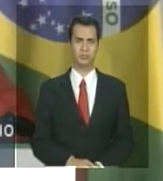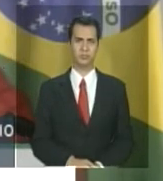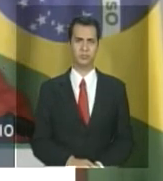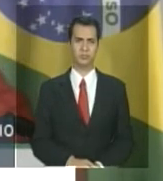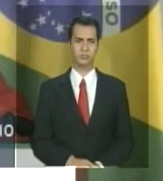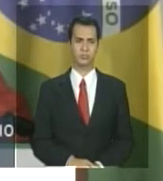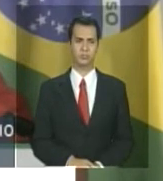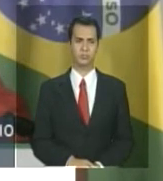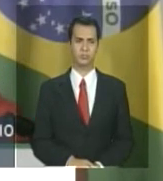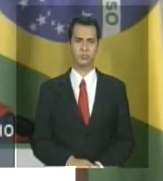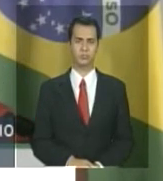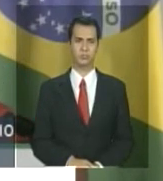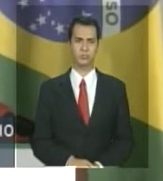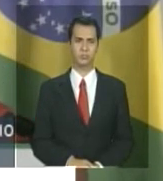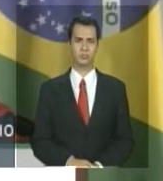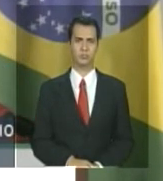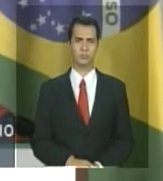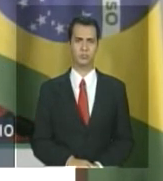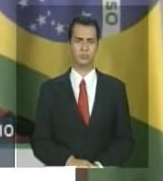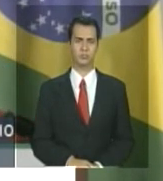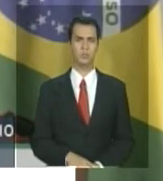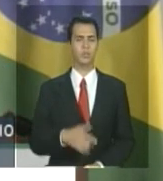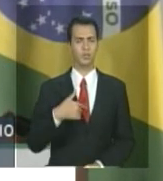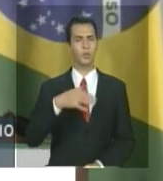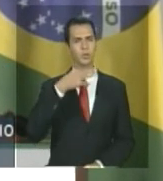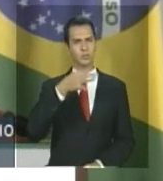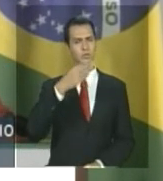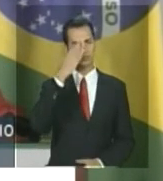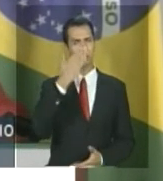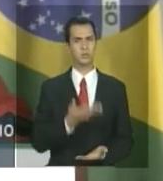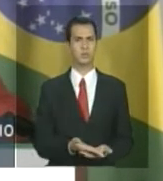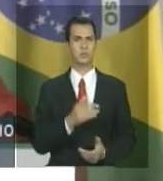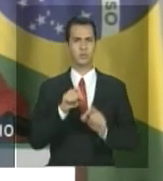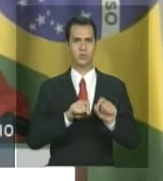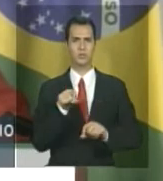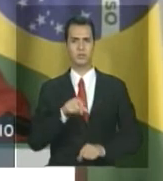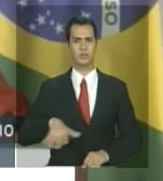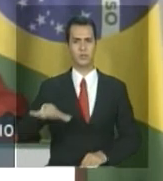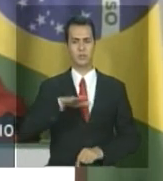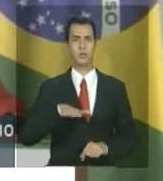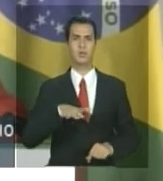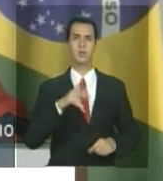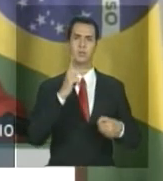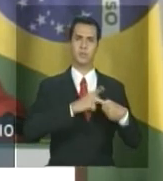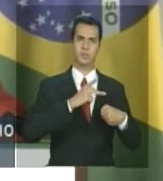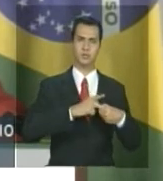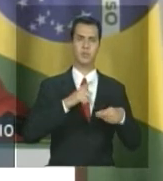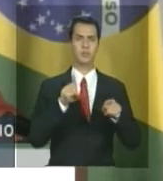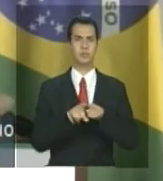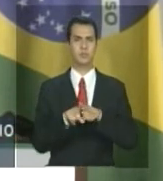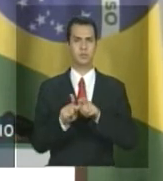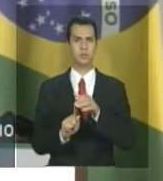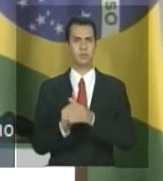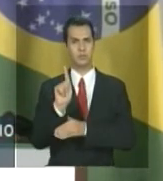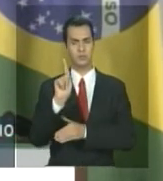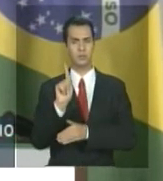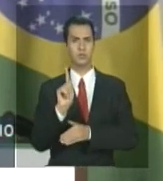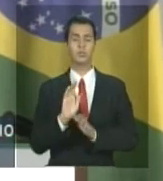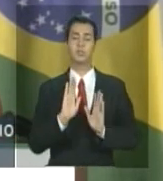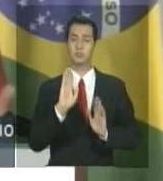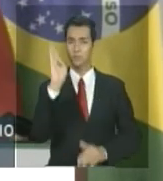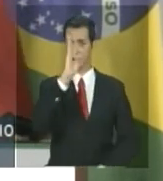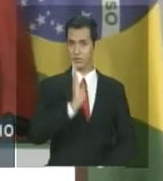Eu tenho certeza que, além da área de petróleo e gás, o Brasil e os Estados Unidos já